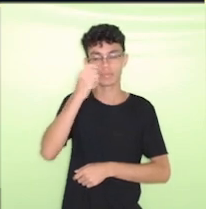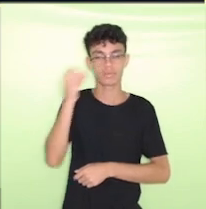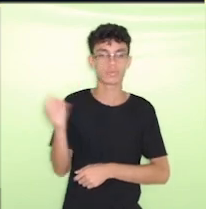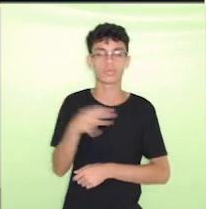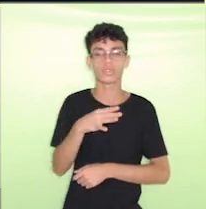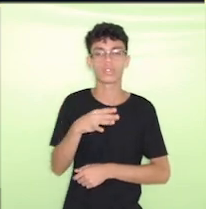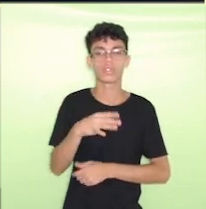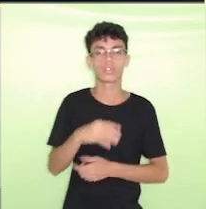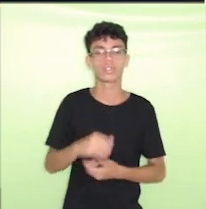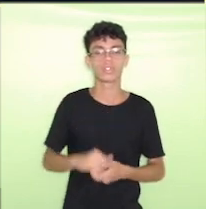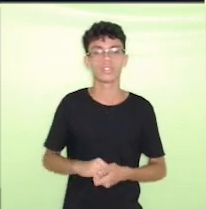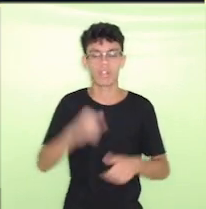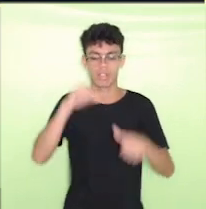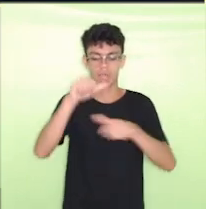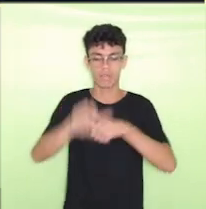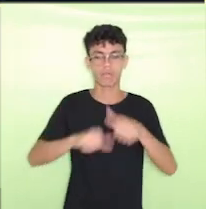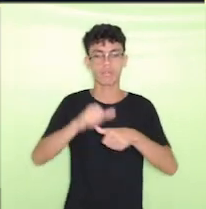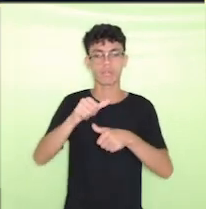Nova.